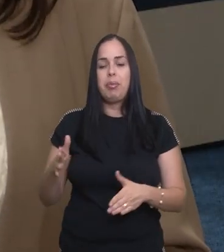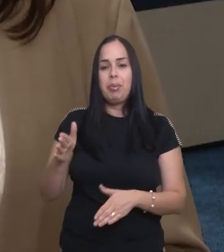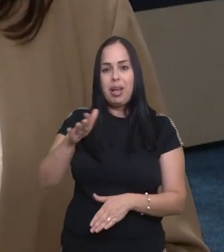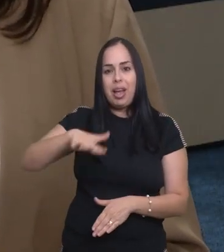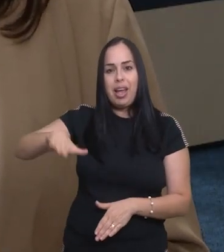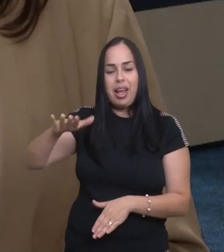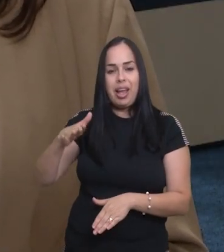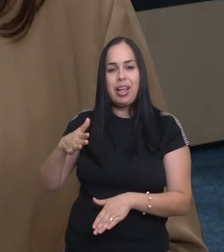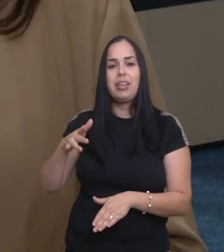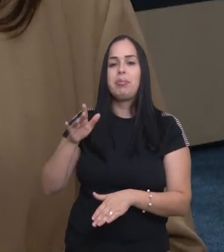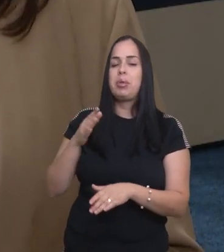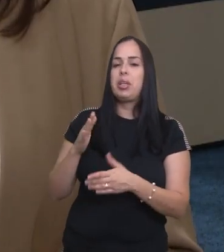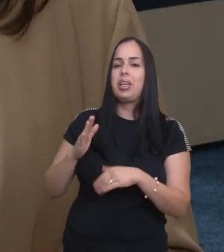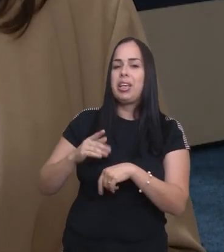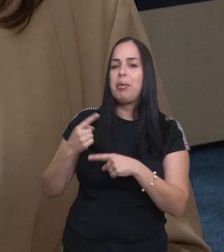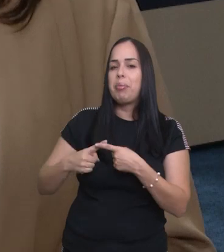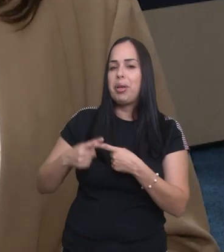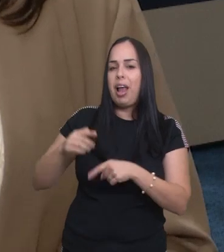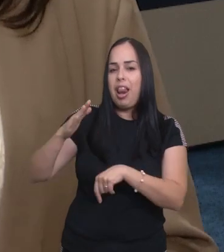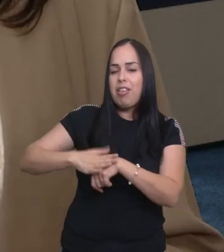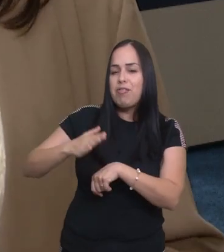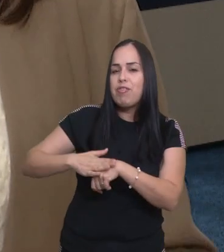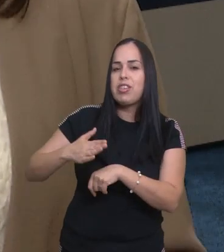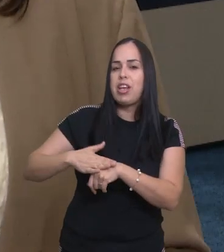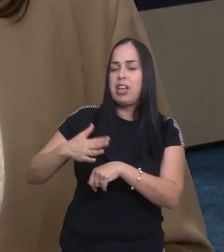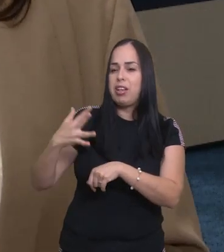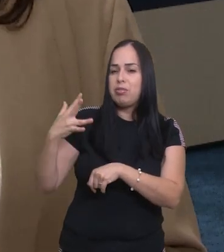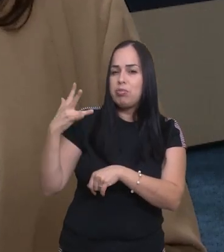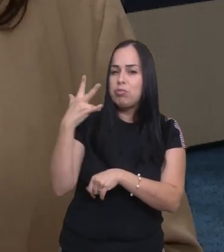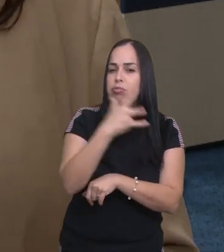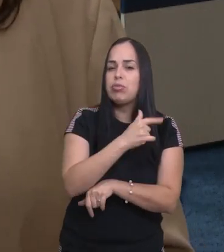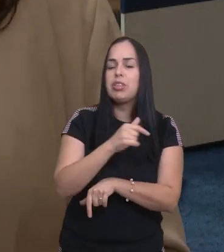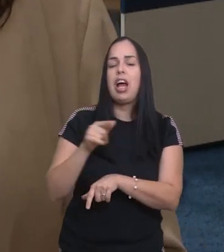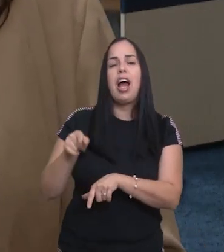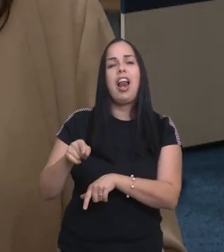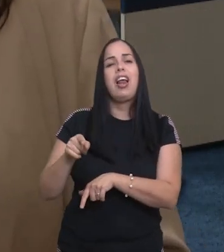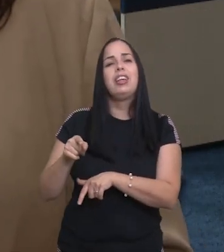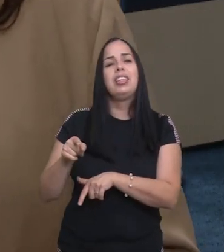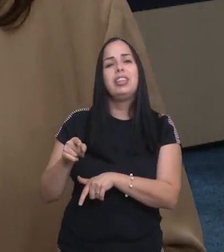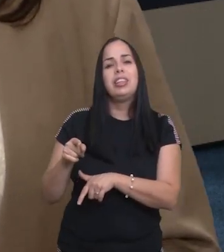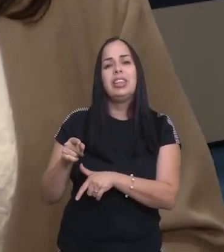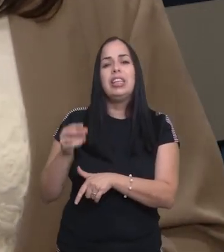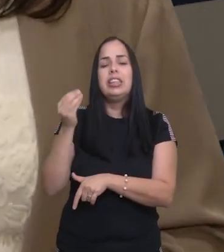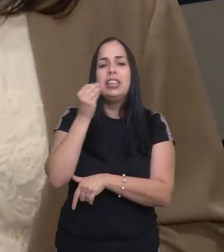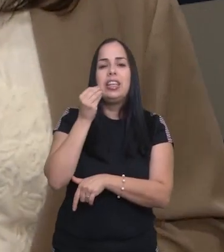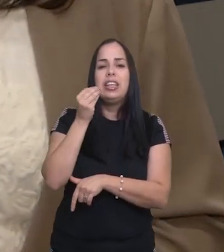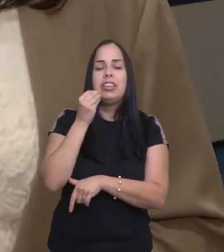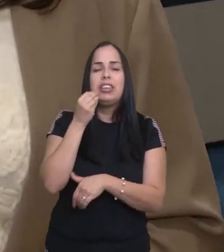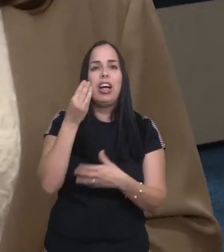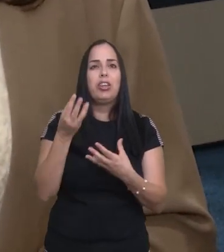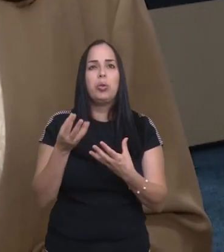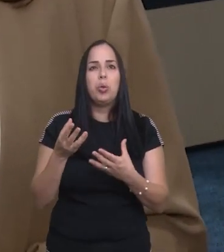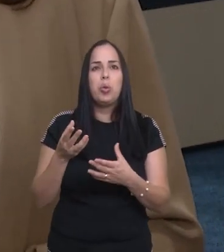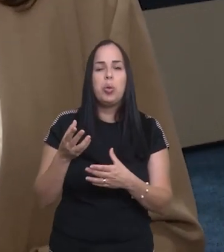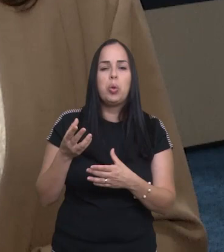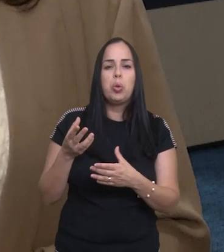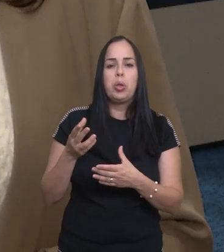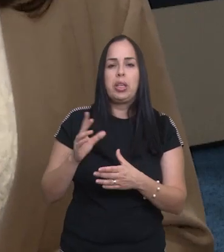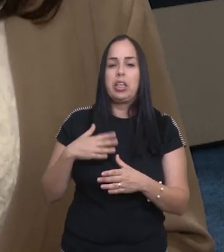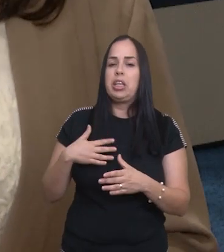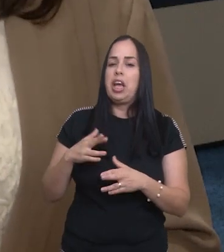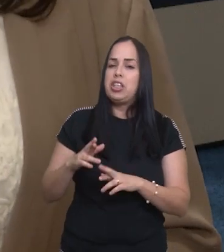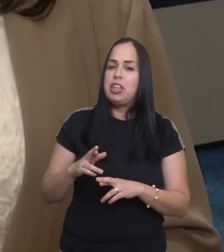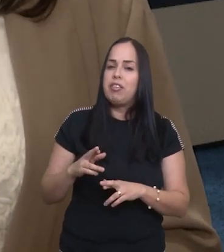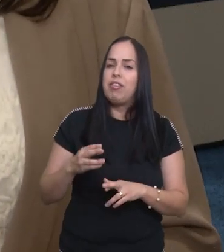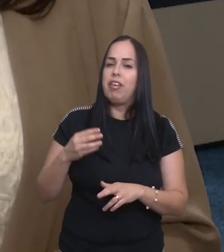é reconhecimento do que eles fazem de bonito todo dia, que é estar lá tentando desconstruir uma realidade que